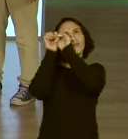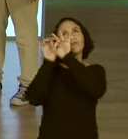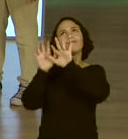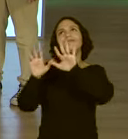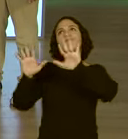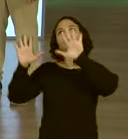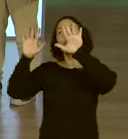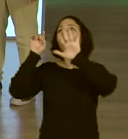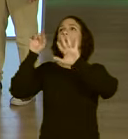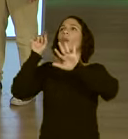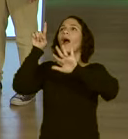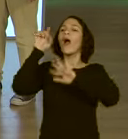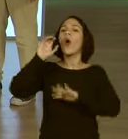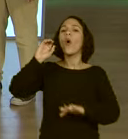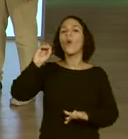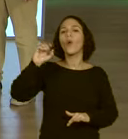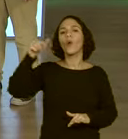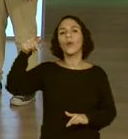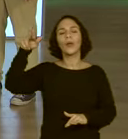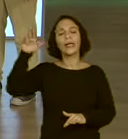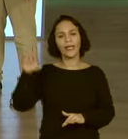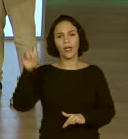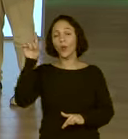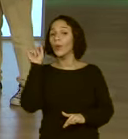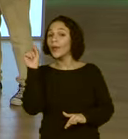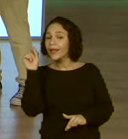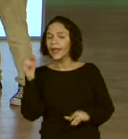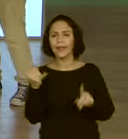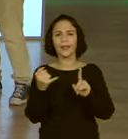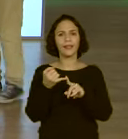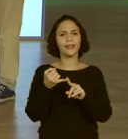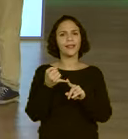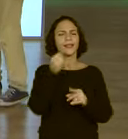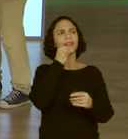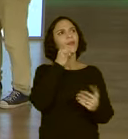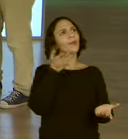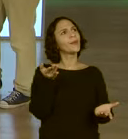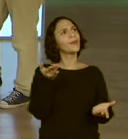o quê? O que eu quero realizar? Nós falamos de casa, nós falamos de